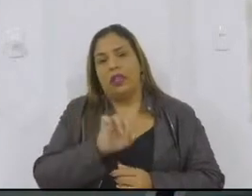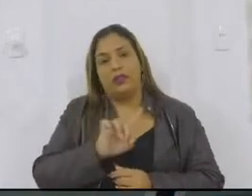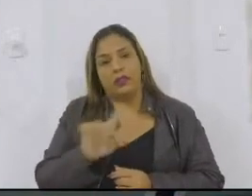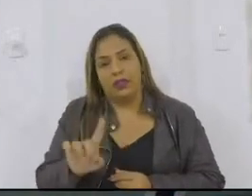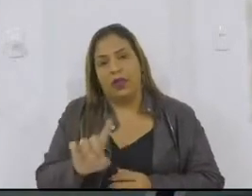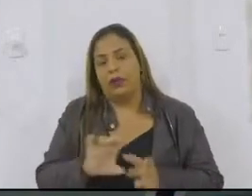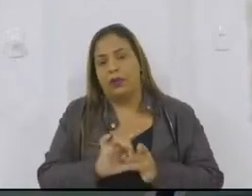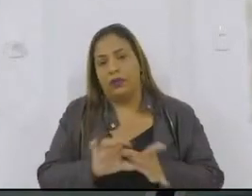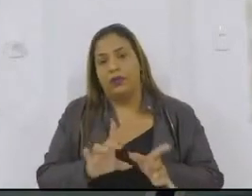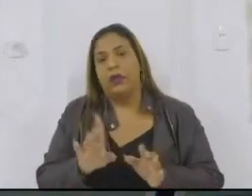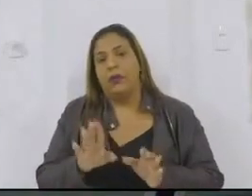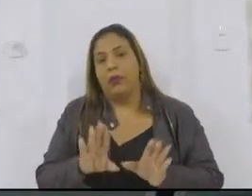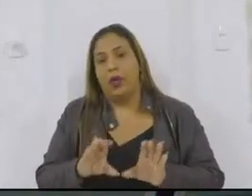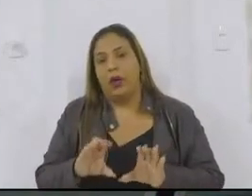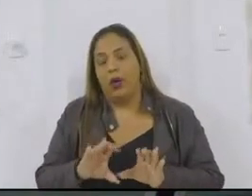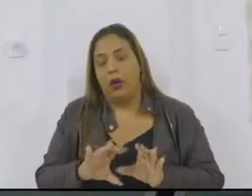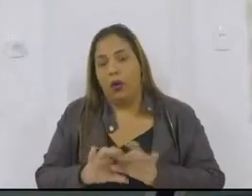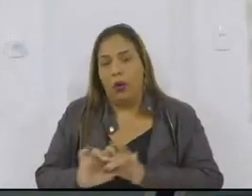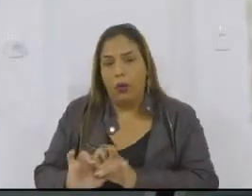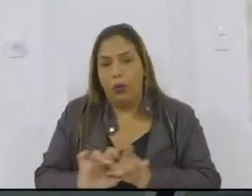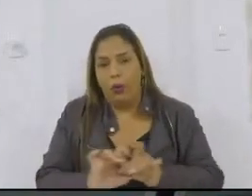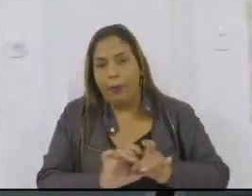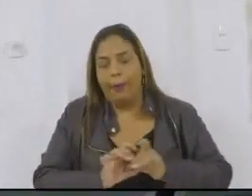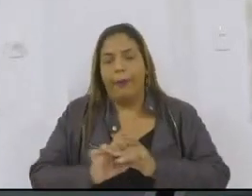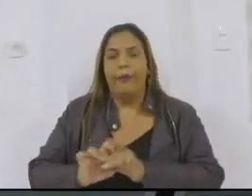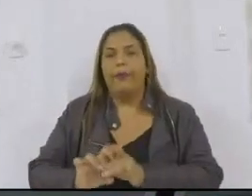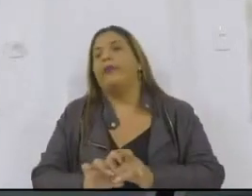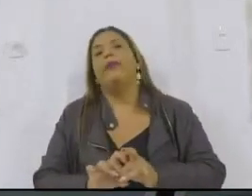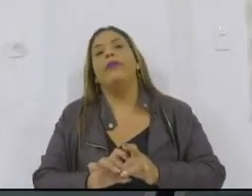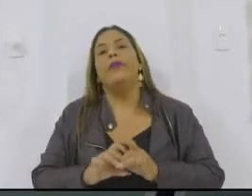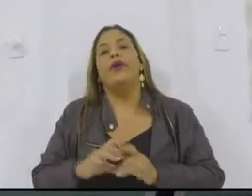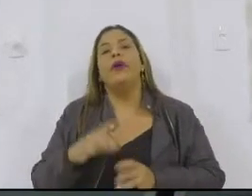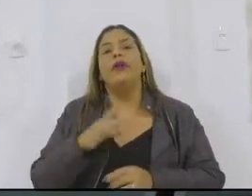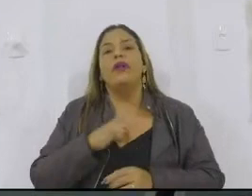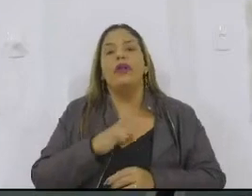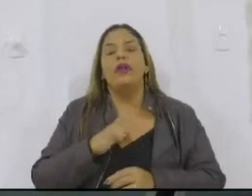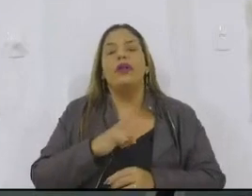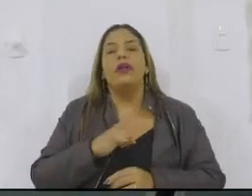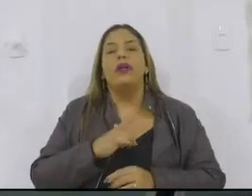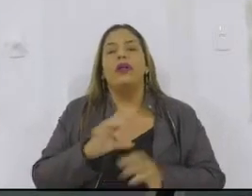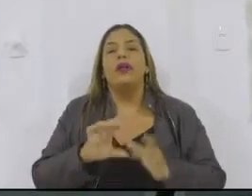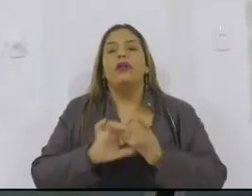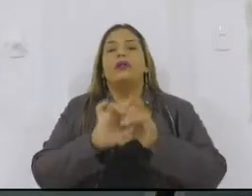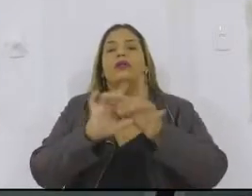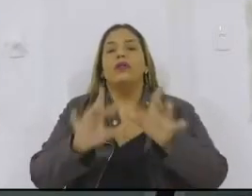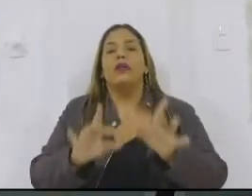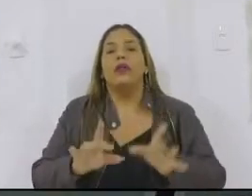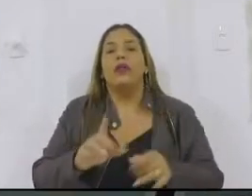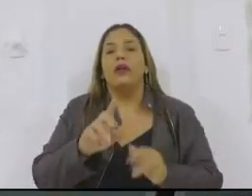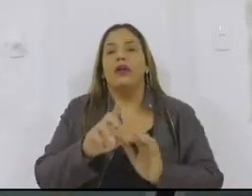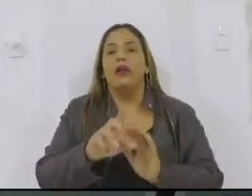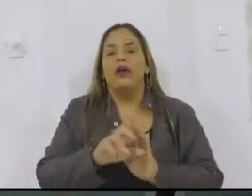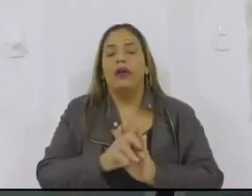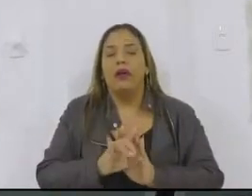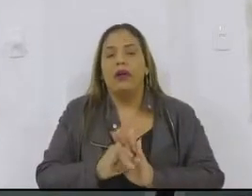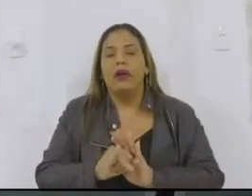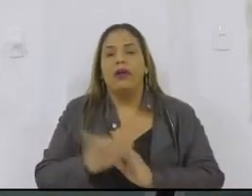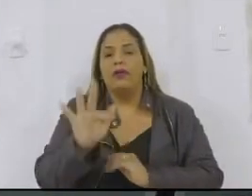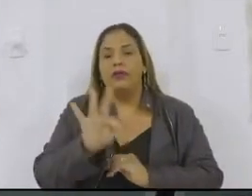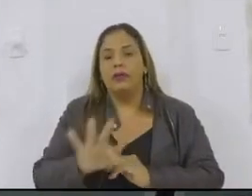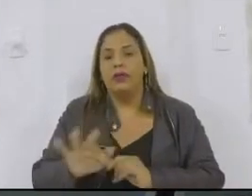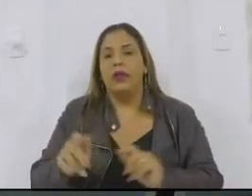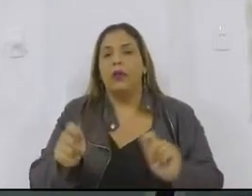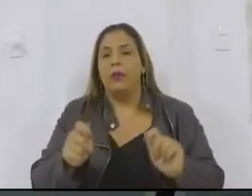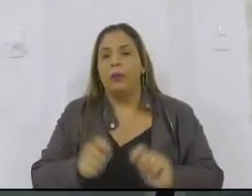cooperativa que ela tem uma liminar federal onde autoriza ela a transportar passageiro. Né? Então, o